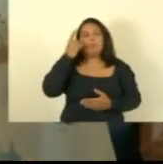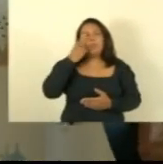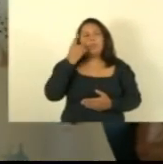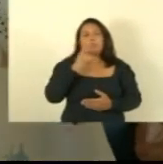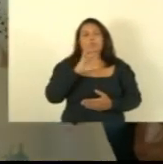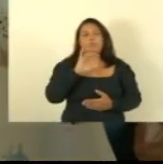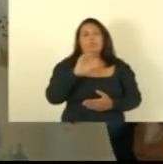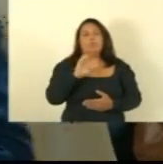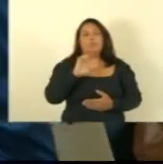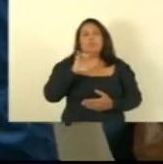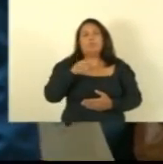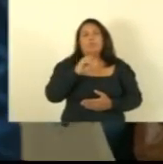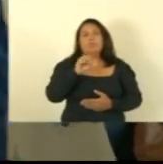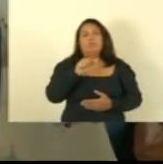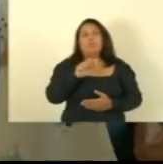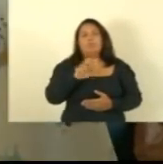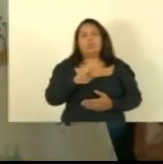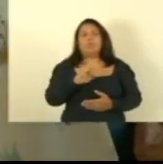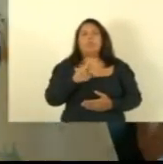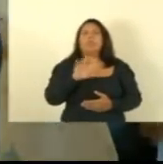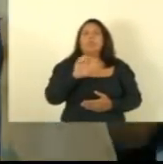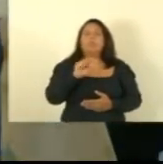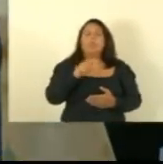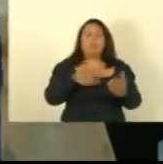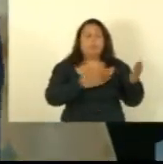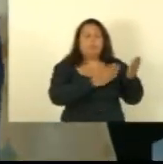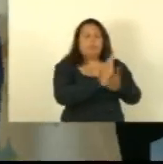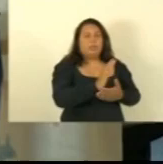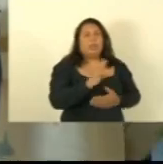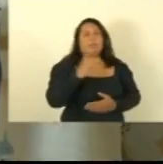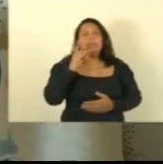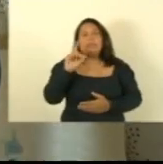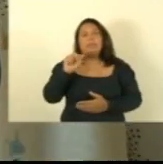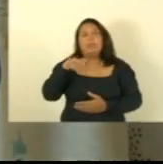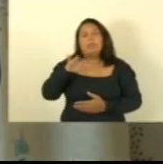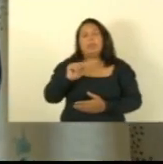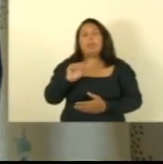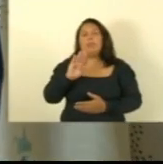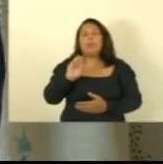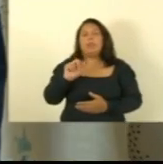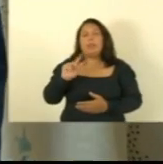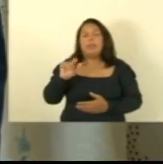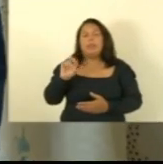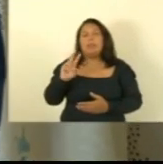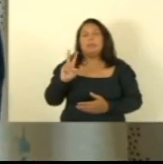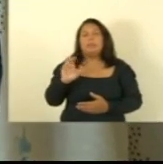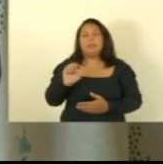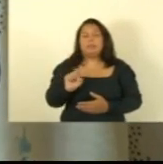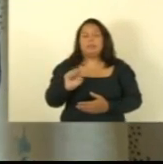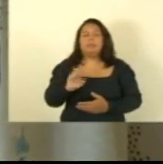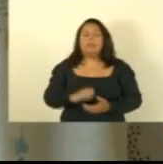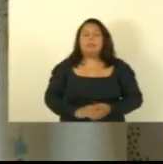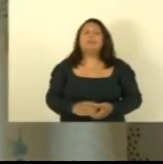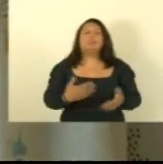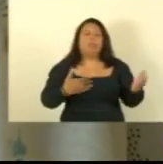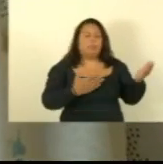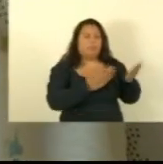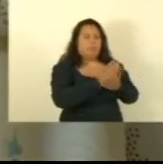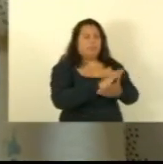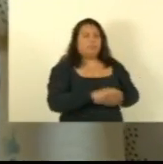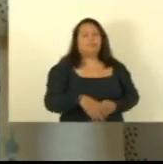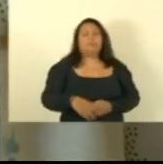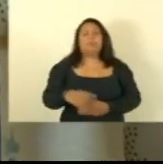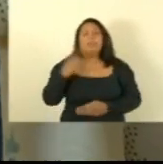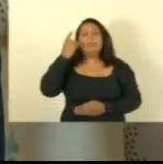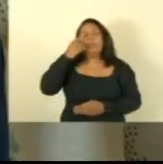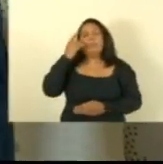Esmeraldo. Deputado engenheiro Zé Esmeraldo com relator, deputado Danilo Baense. Deputado Danilo com relator, deputado Danilo,